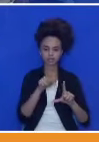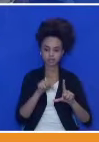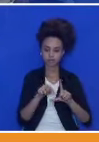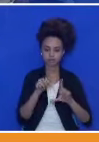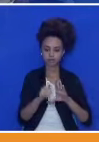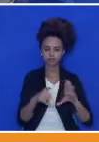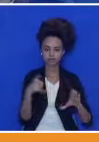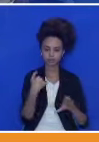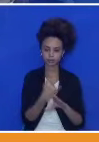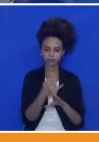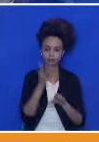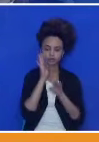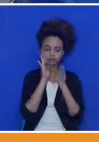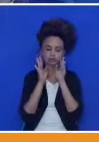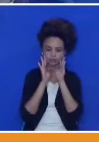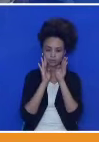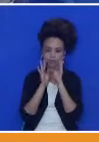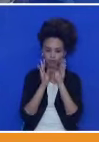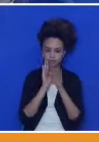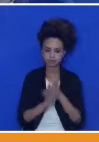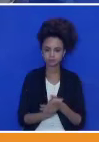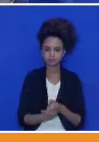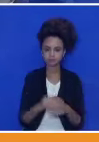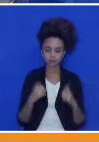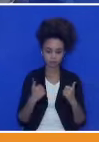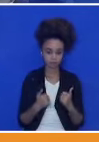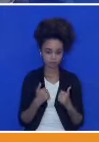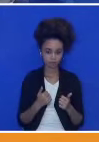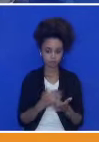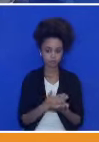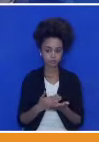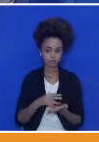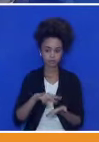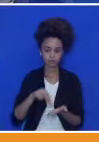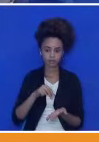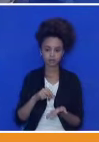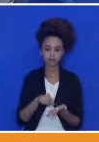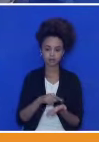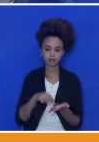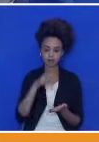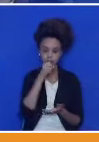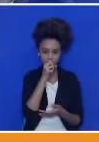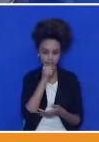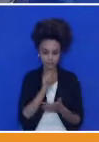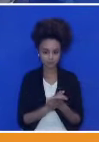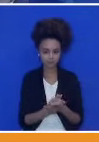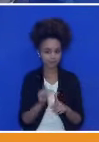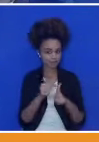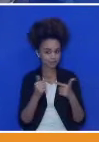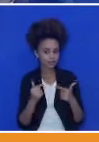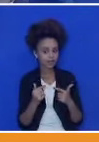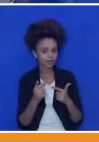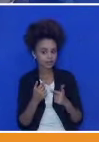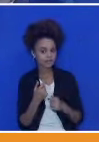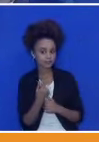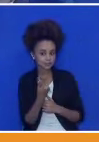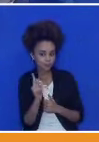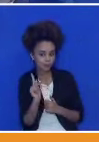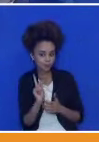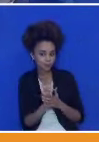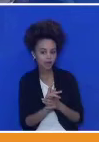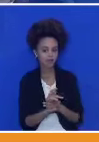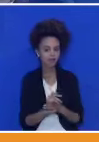Rede TV no YouTube e no Facebook. Muito bem, vamos ao sorteio da Lotomania. Será que a sorte vai bater aí? Será que esse prêmio vai